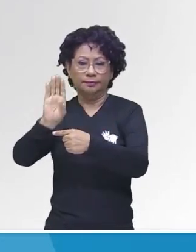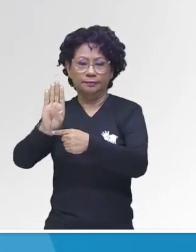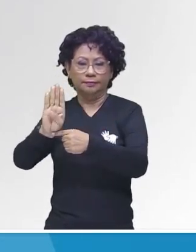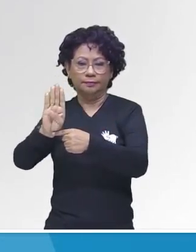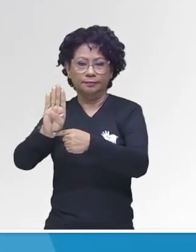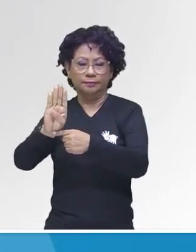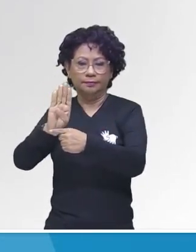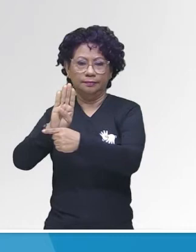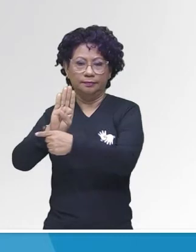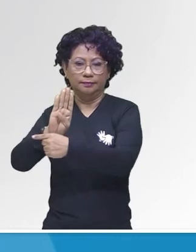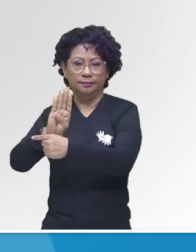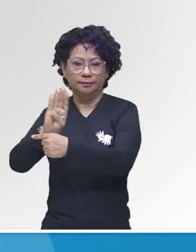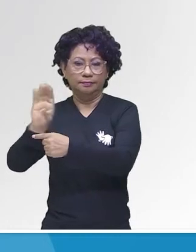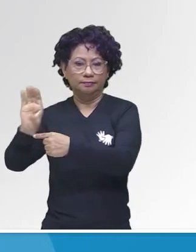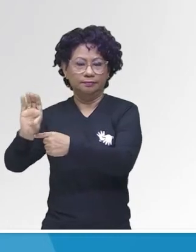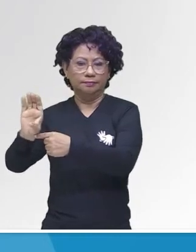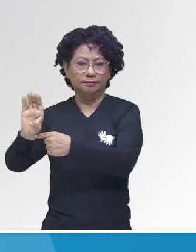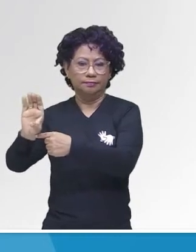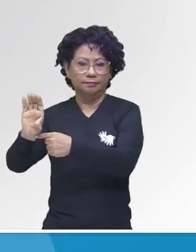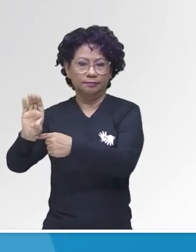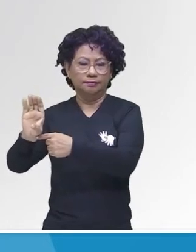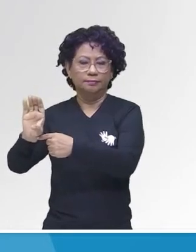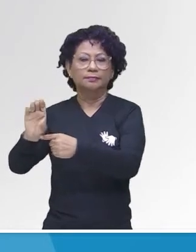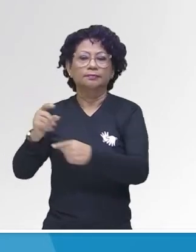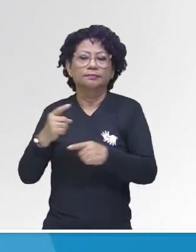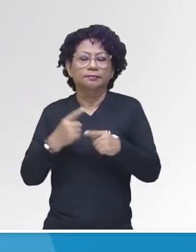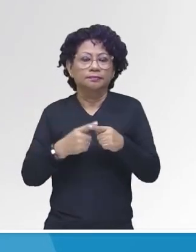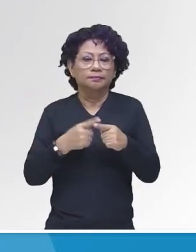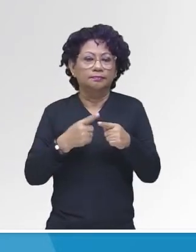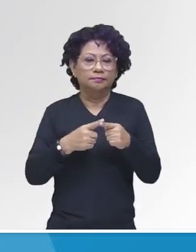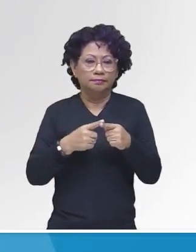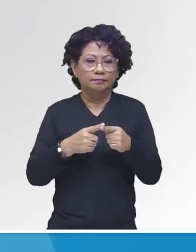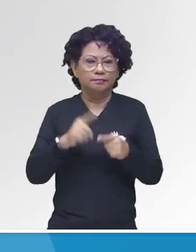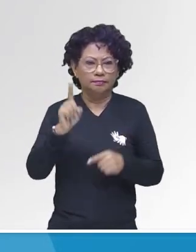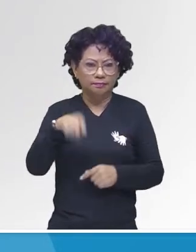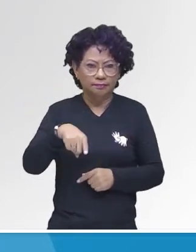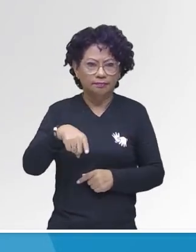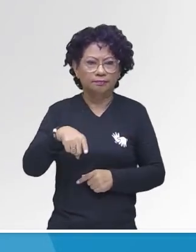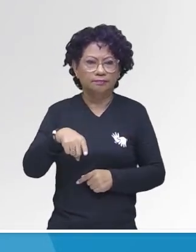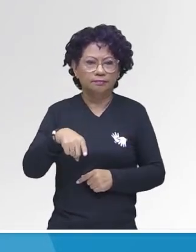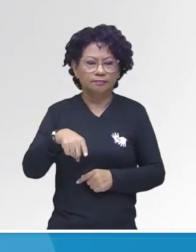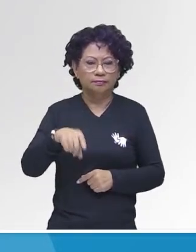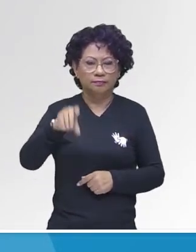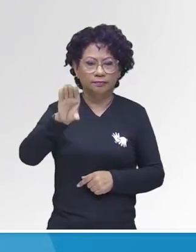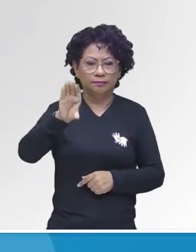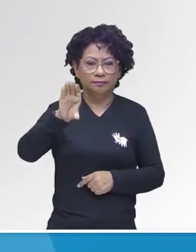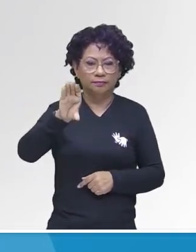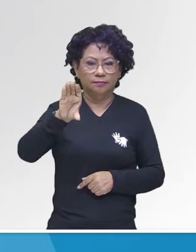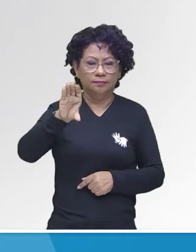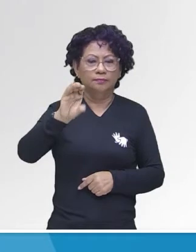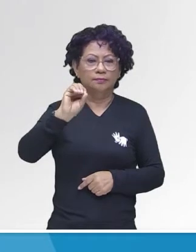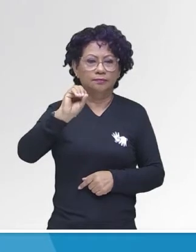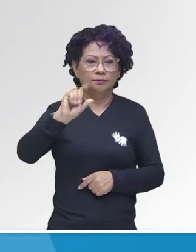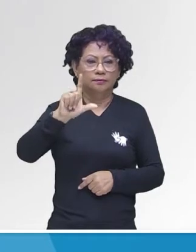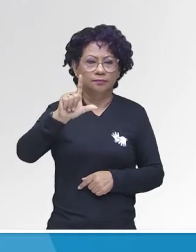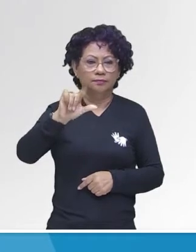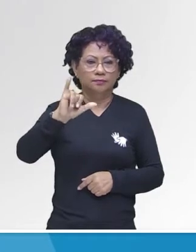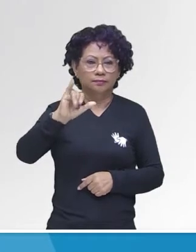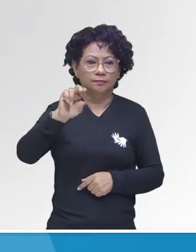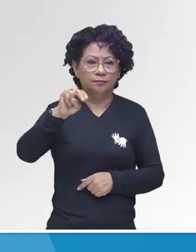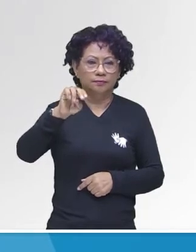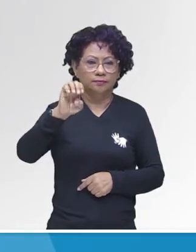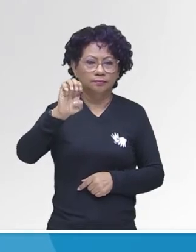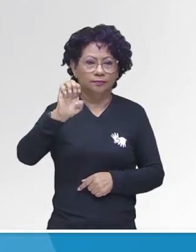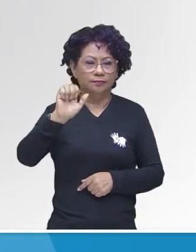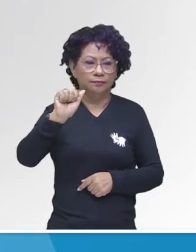Porque quando a gente traça uma reta que passa exatamente por esses três pontos, né? A gente